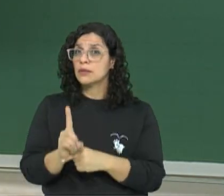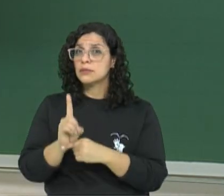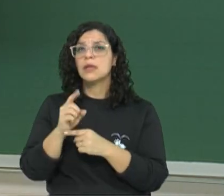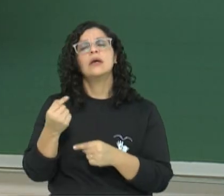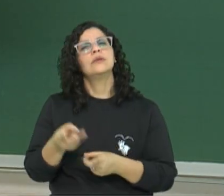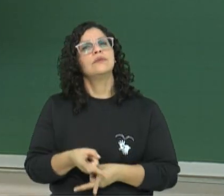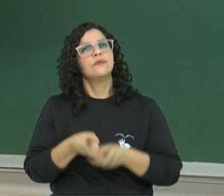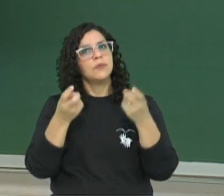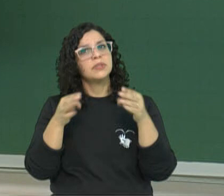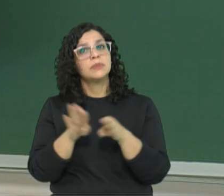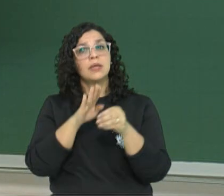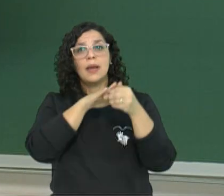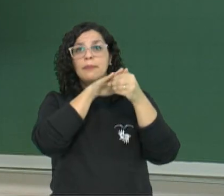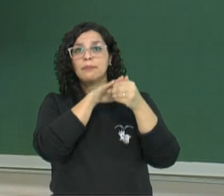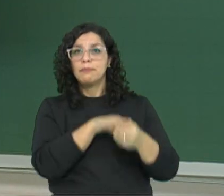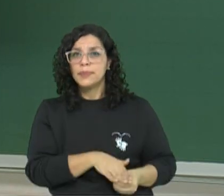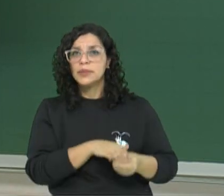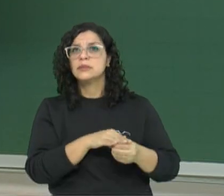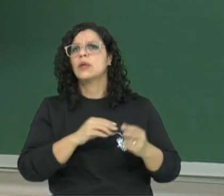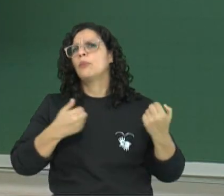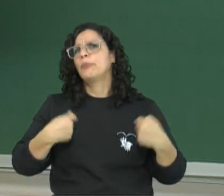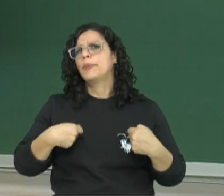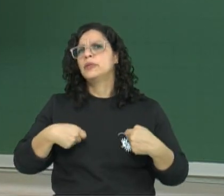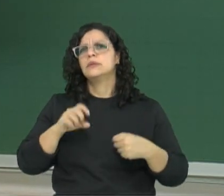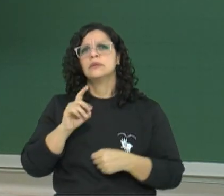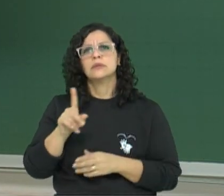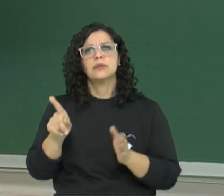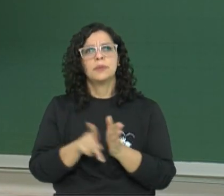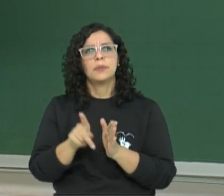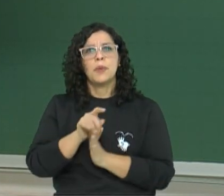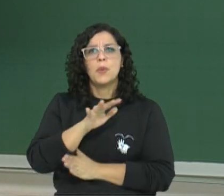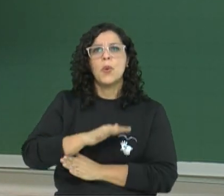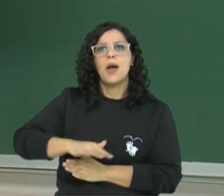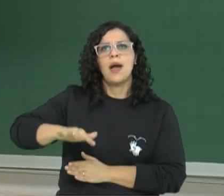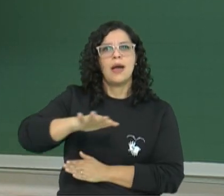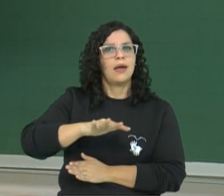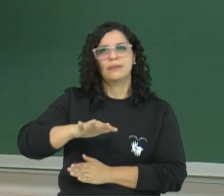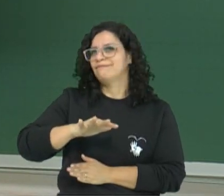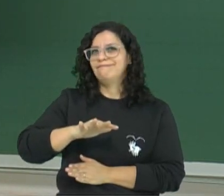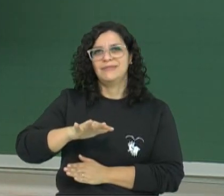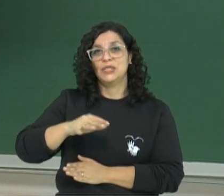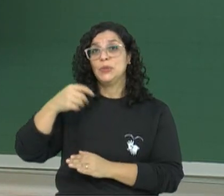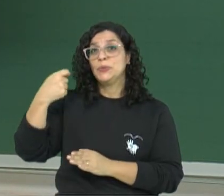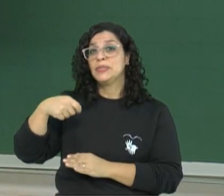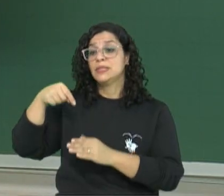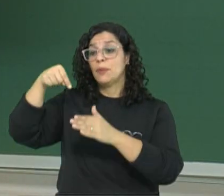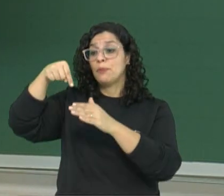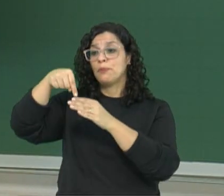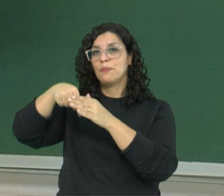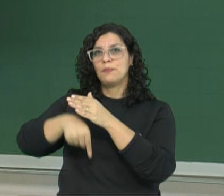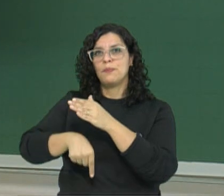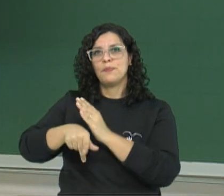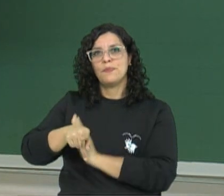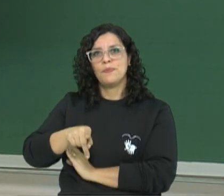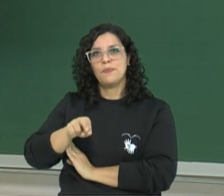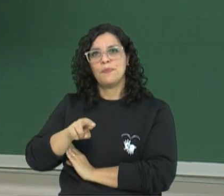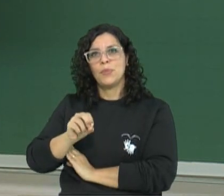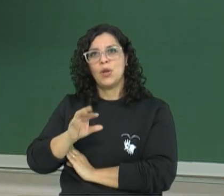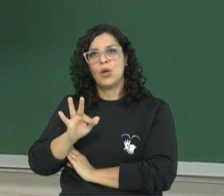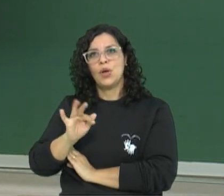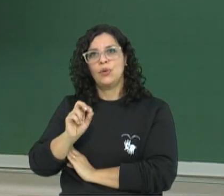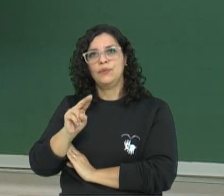eu vou perceber que a pressão, ela não depende da área envolvida, apenas da profundidade,